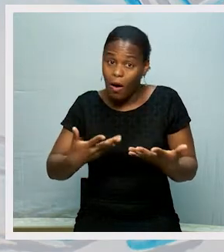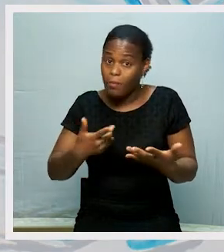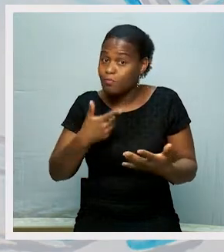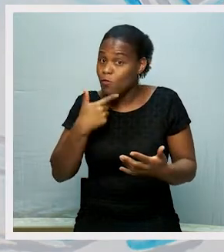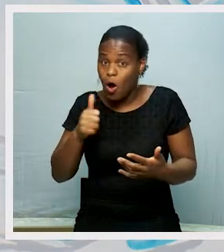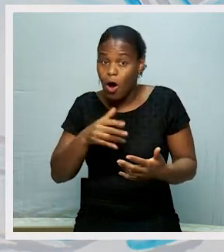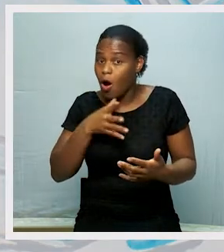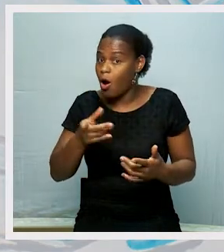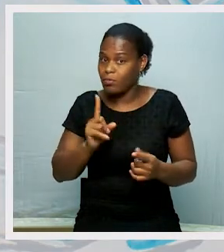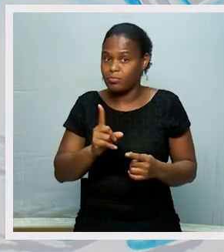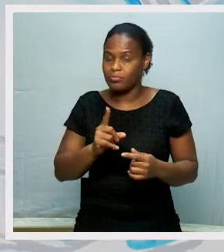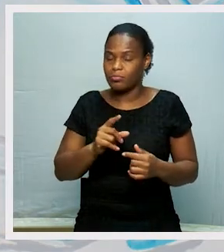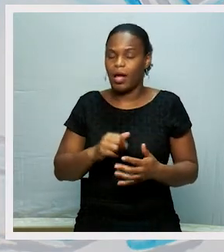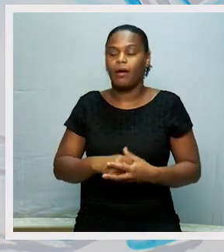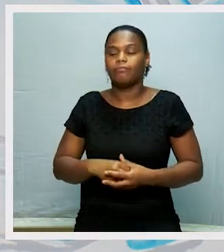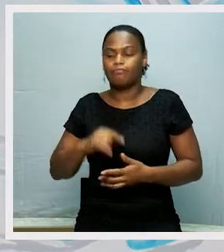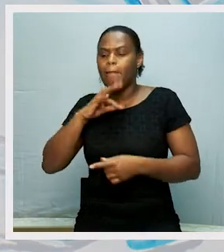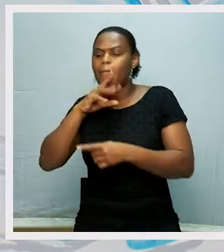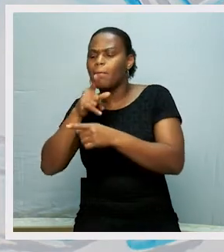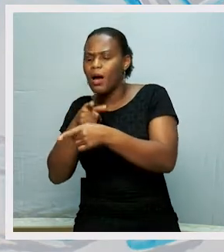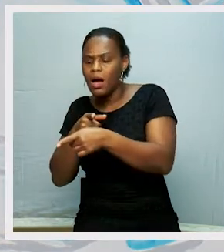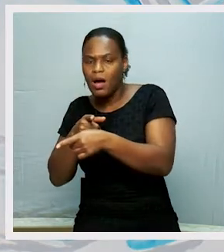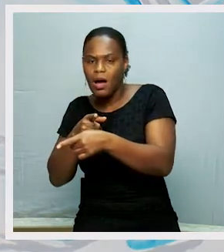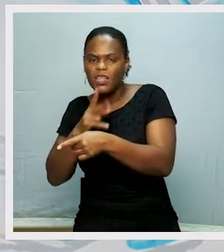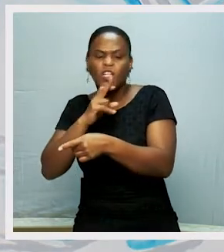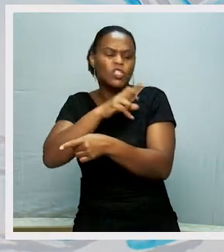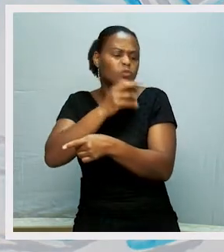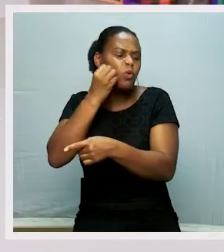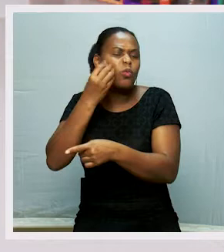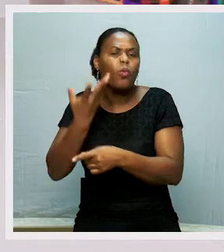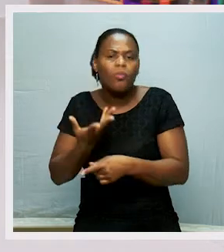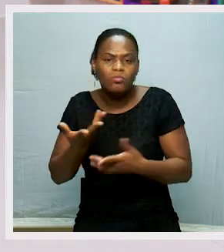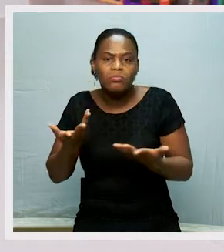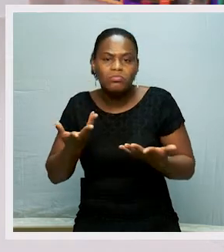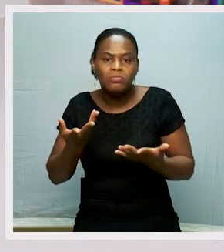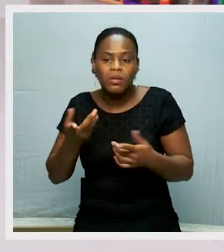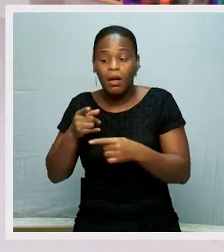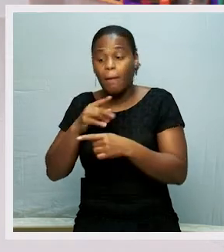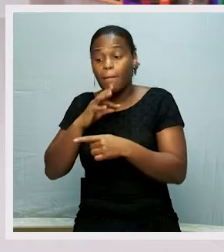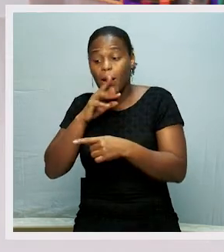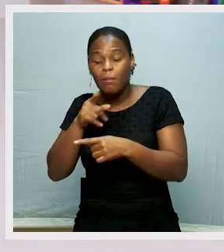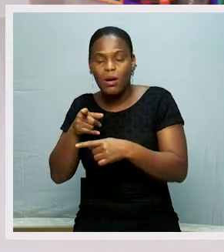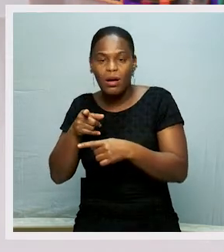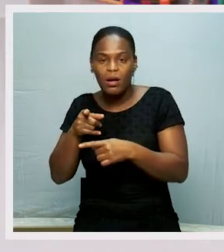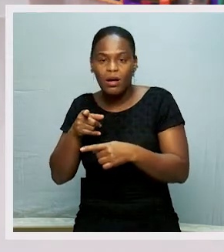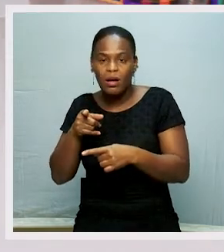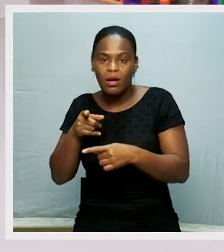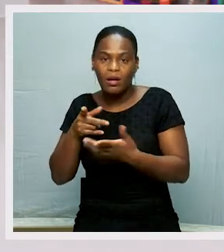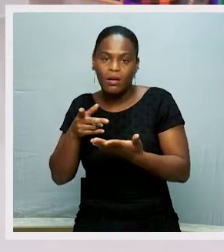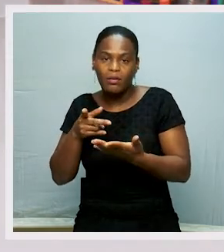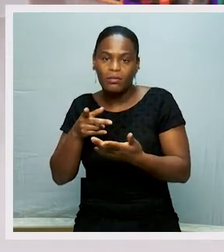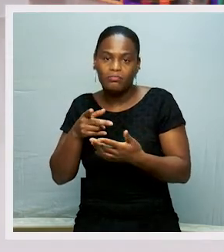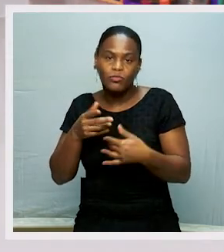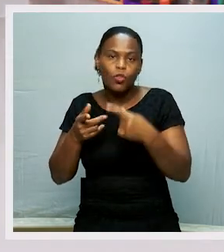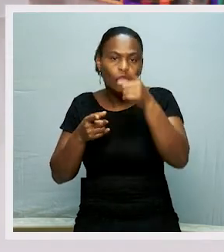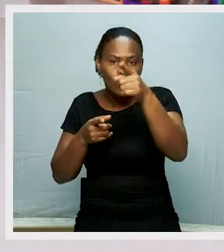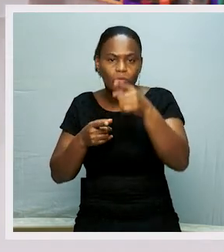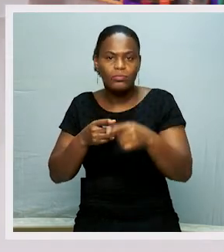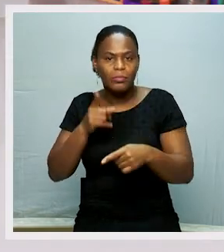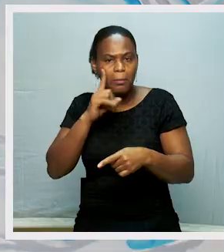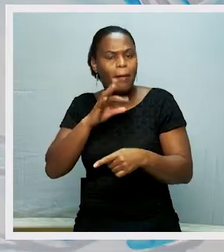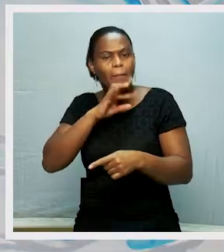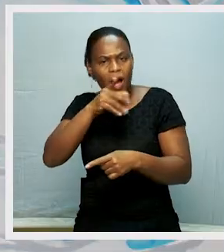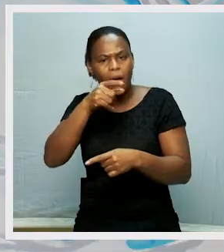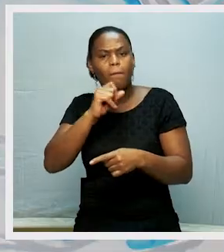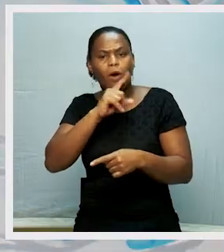tempo. Então, obviamente, o que é que a mãe iria responder? Pode responder. A mãe responde. A mãe,